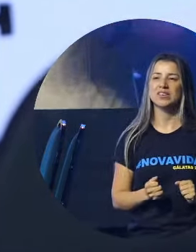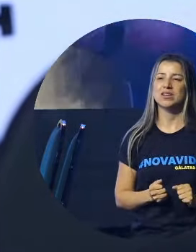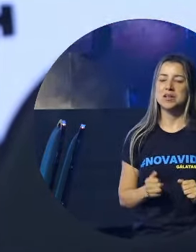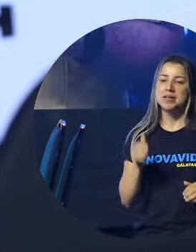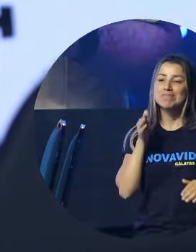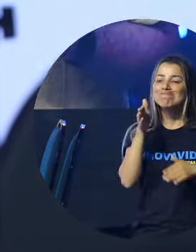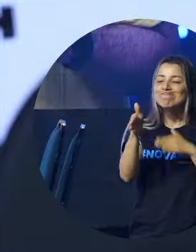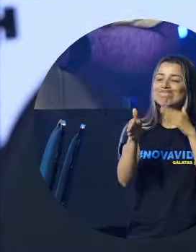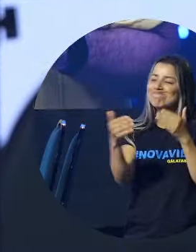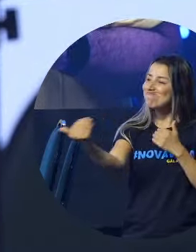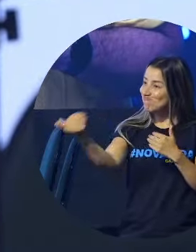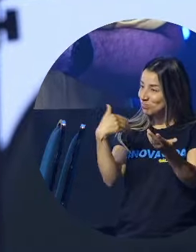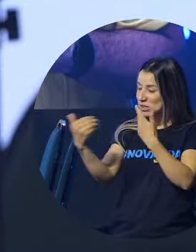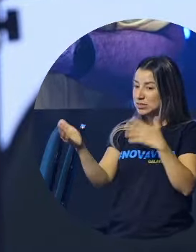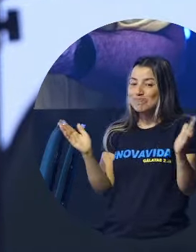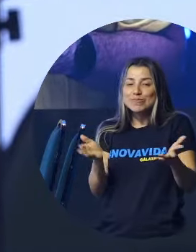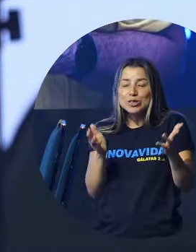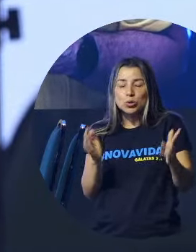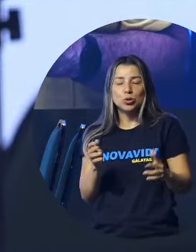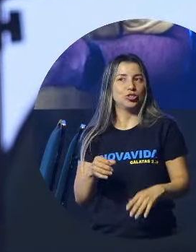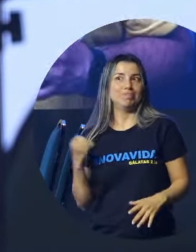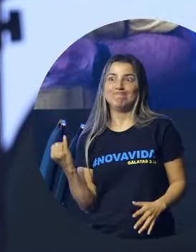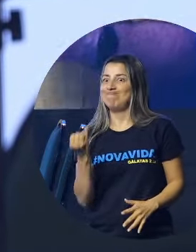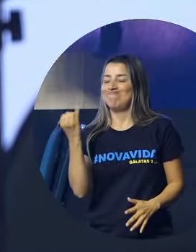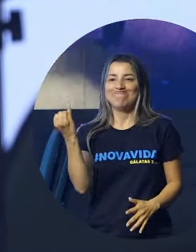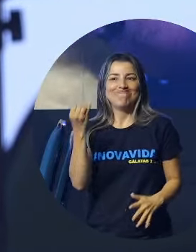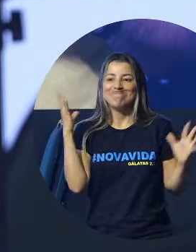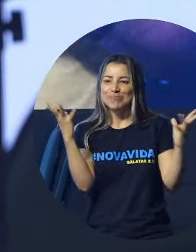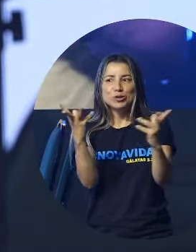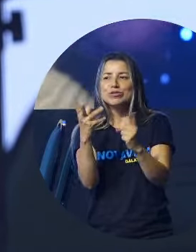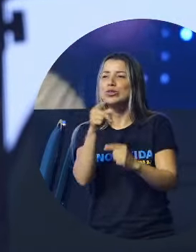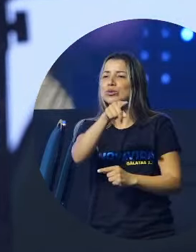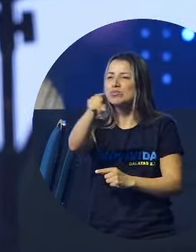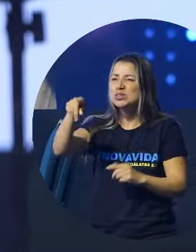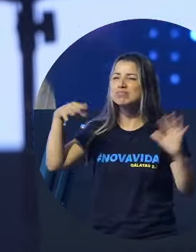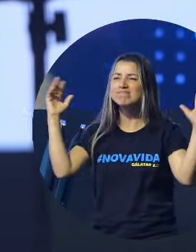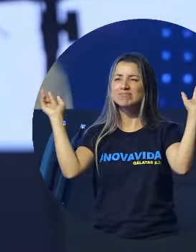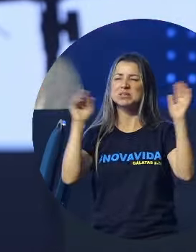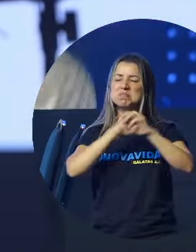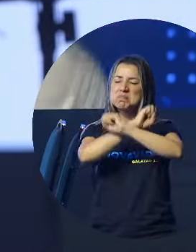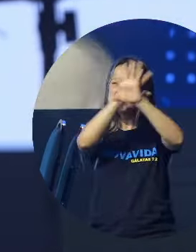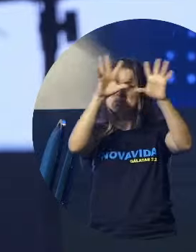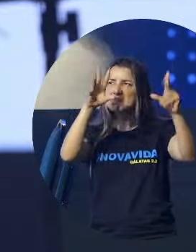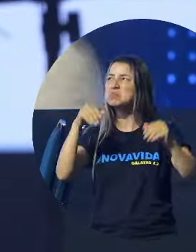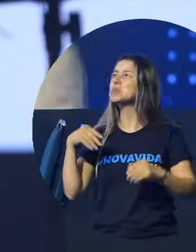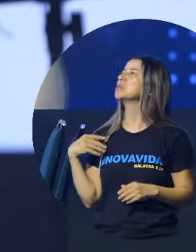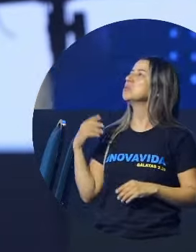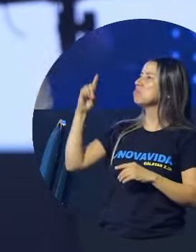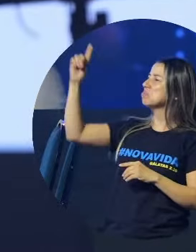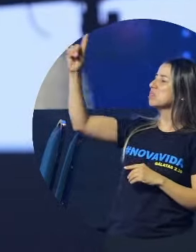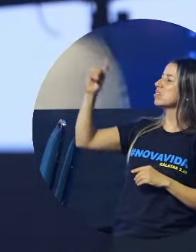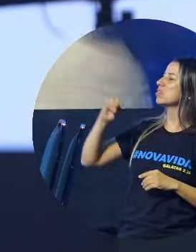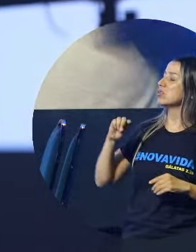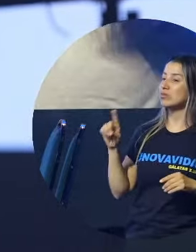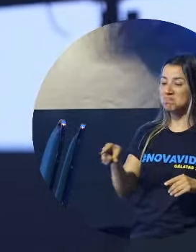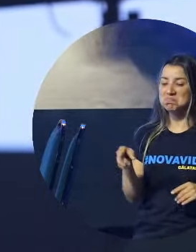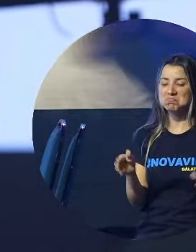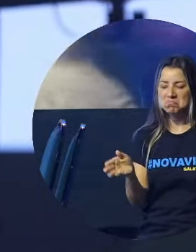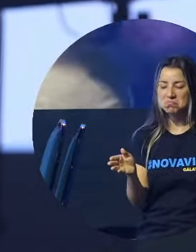Participar desse momento é ímpar. Glorifique a Deus. Aqui não é um show, não é uma